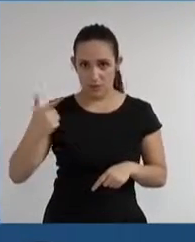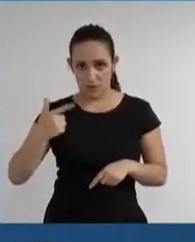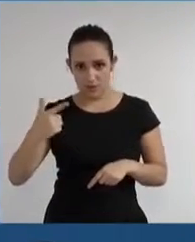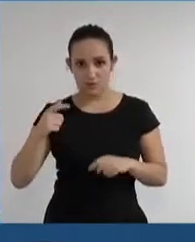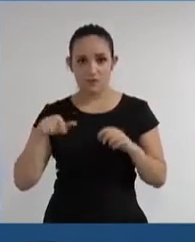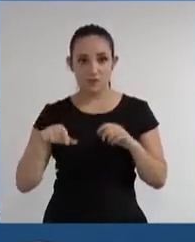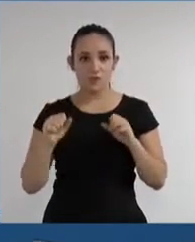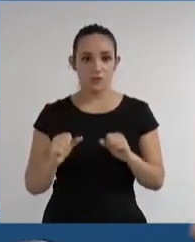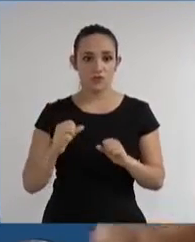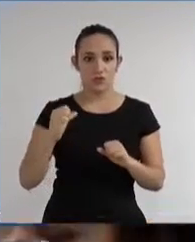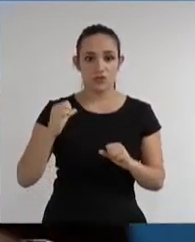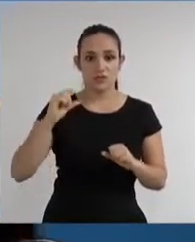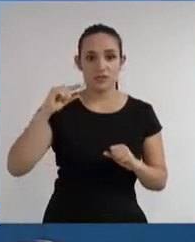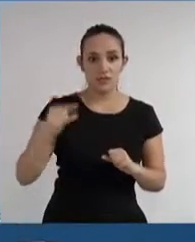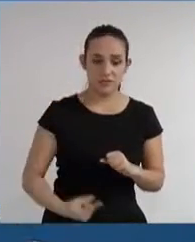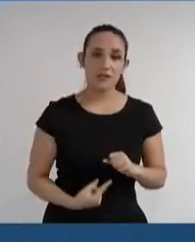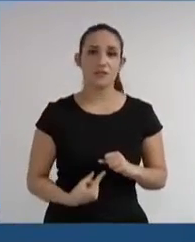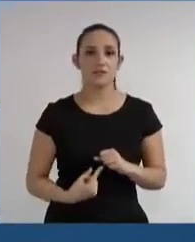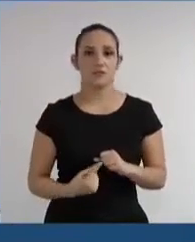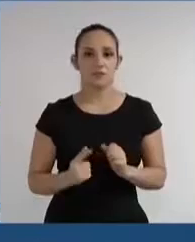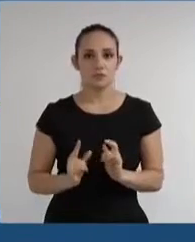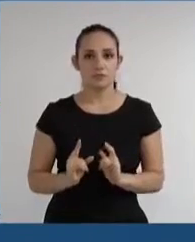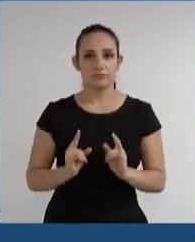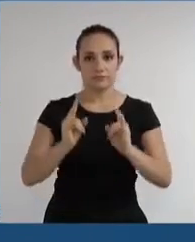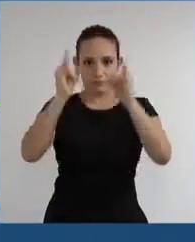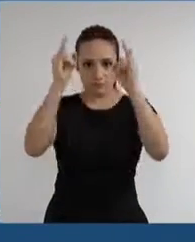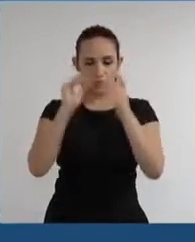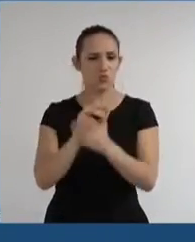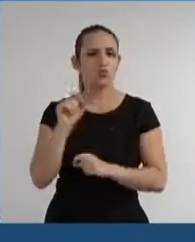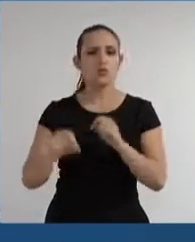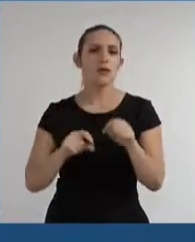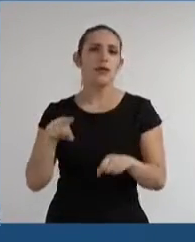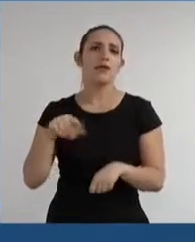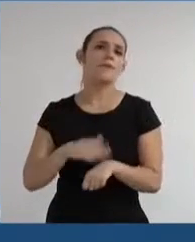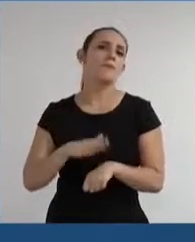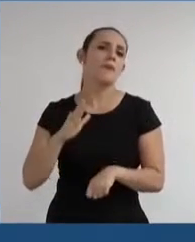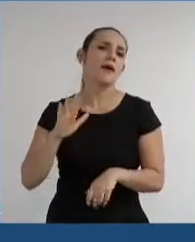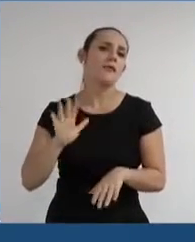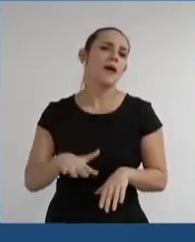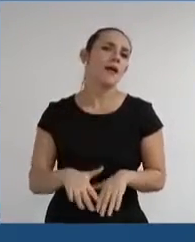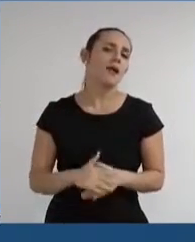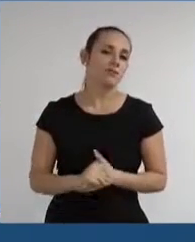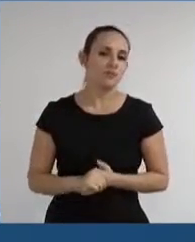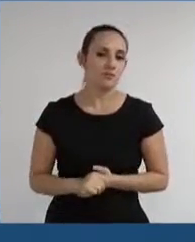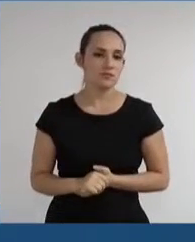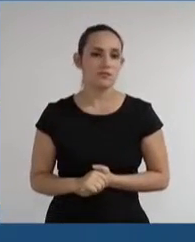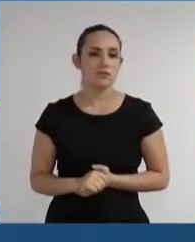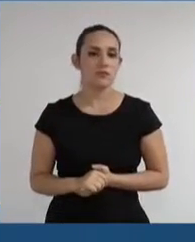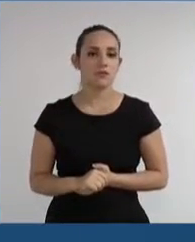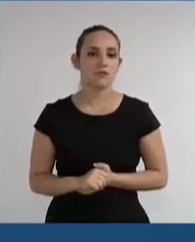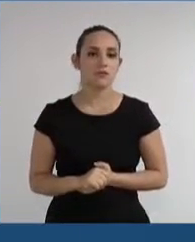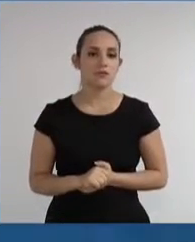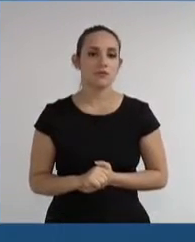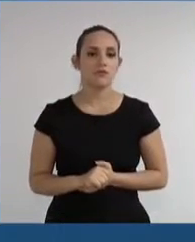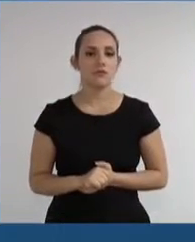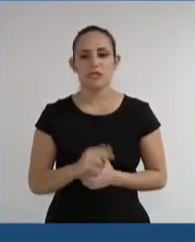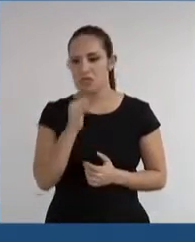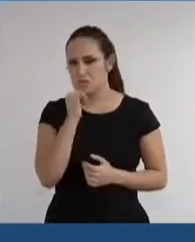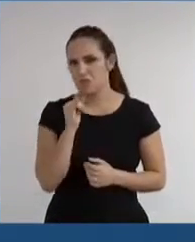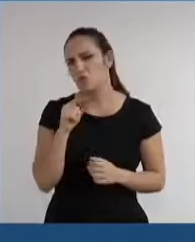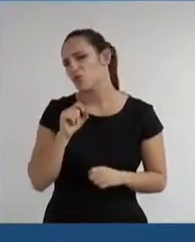quadrados verticalizando. O que fica mais barato? Você colocar 24 em 6